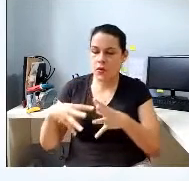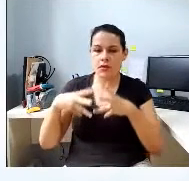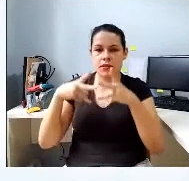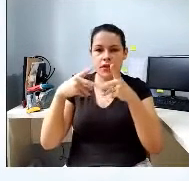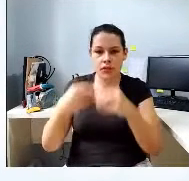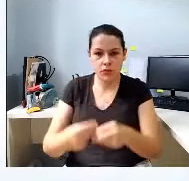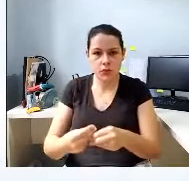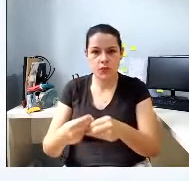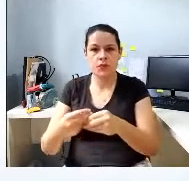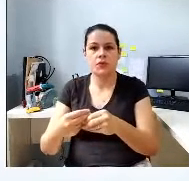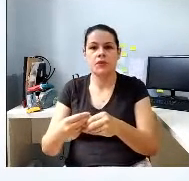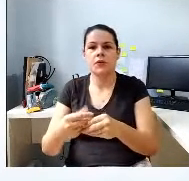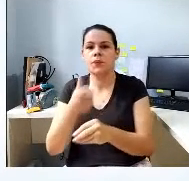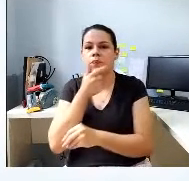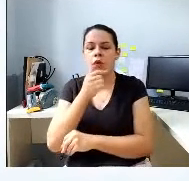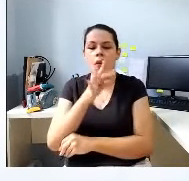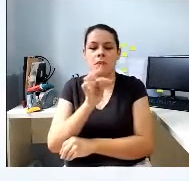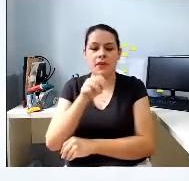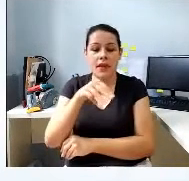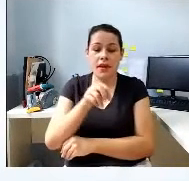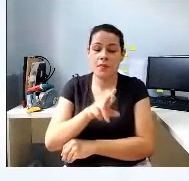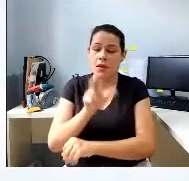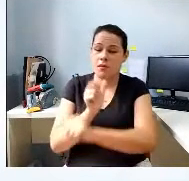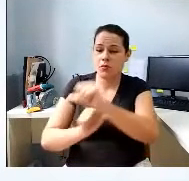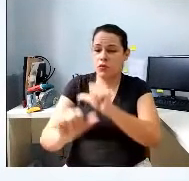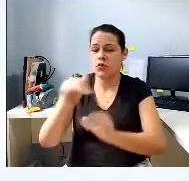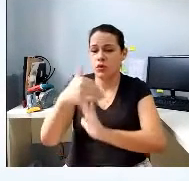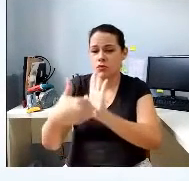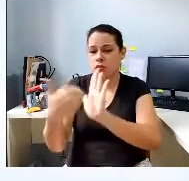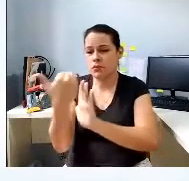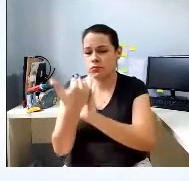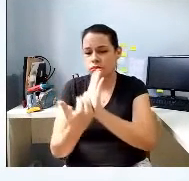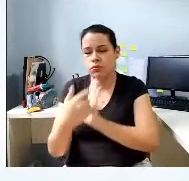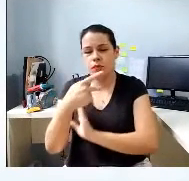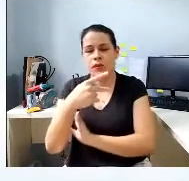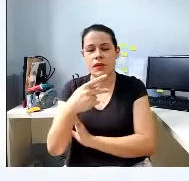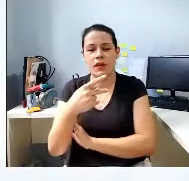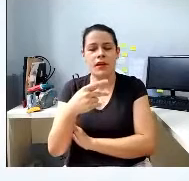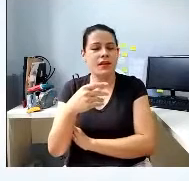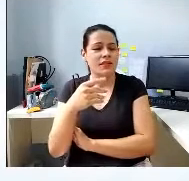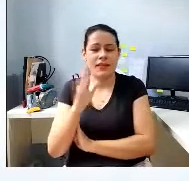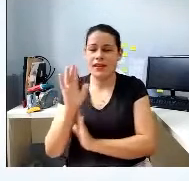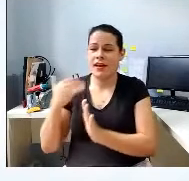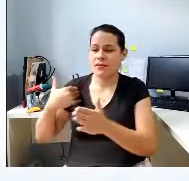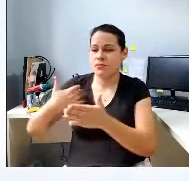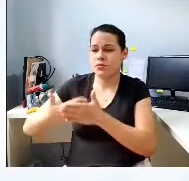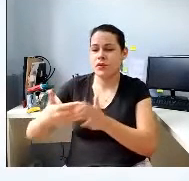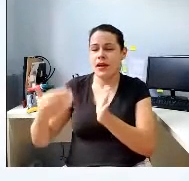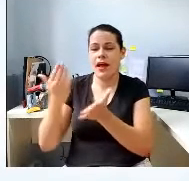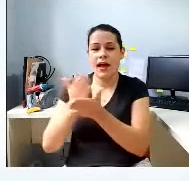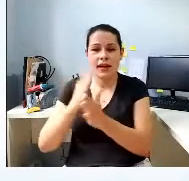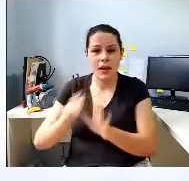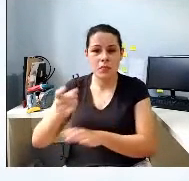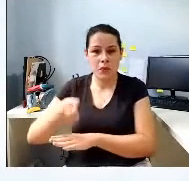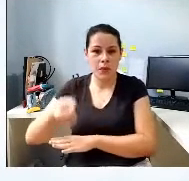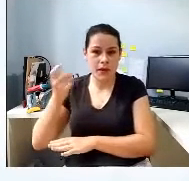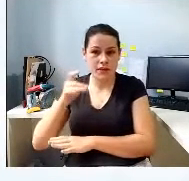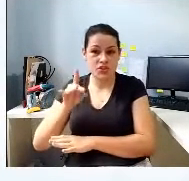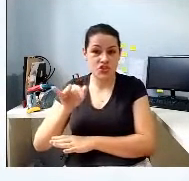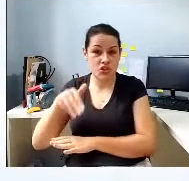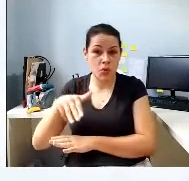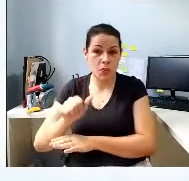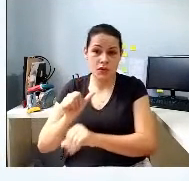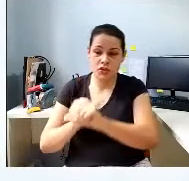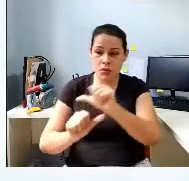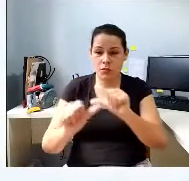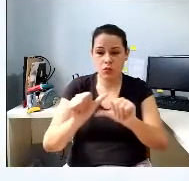pelo Temer, né? Portanto, aquela agenda que prevaleceu até a Dilma, que já havia mudado com a reeleição da